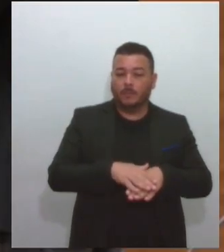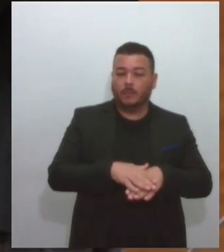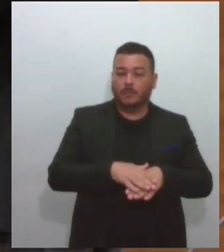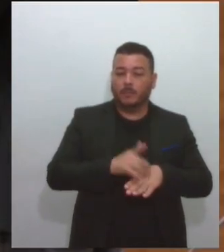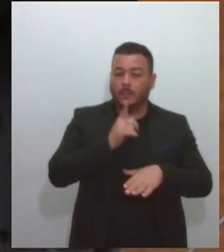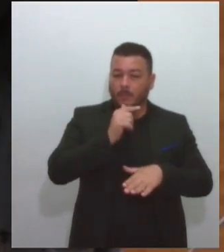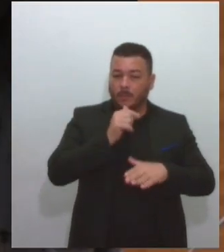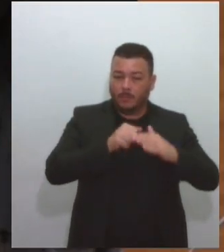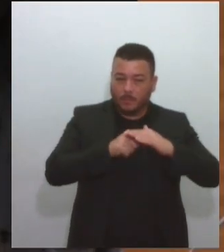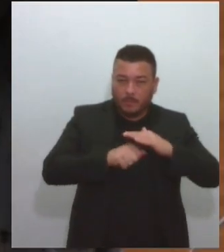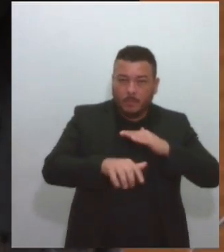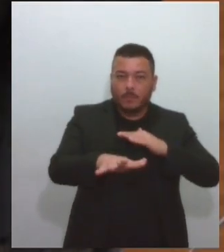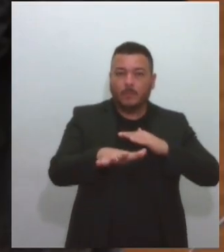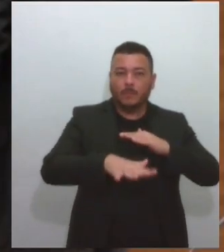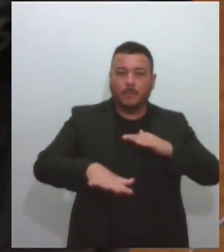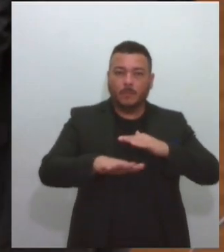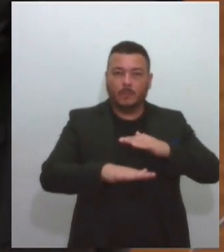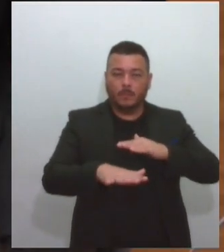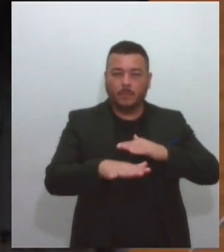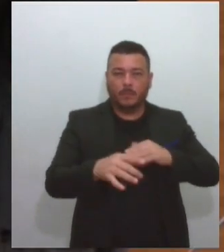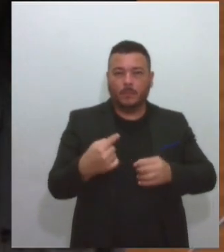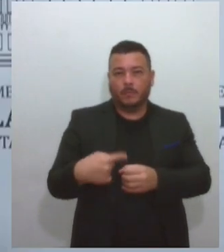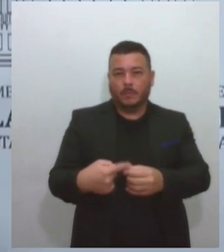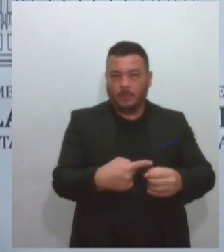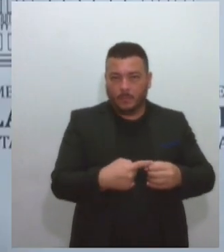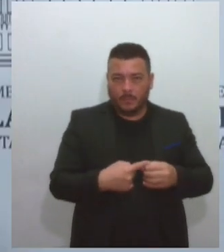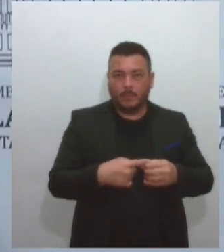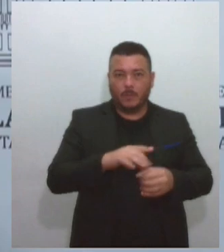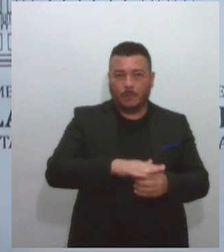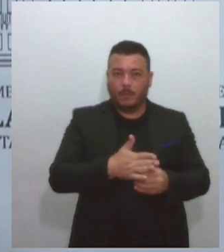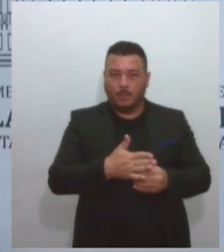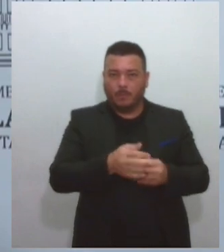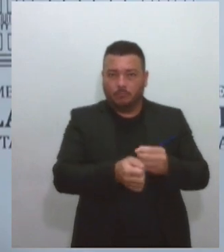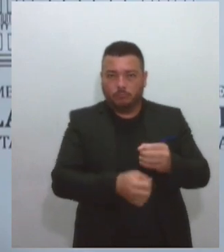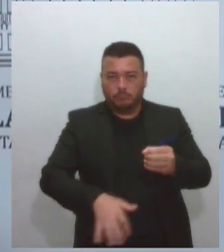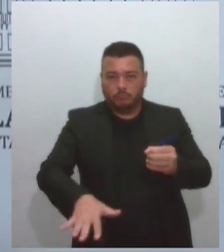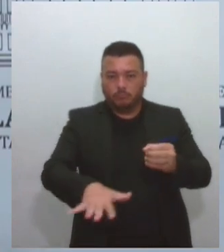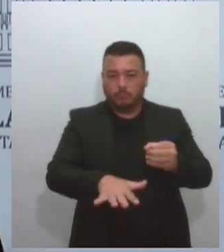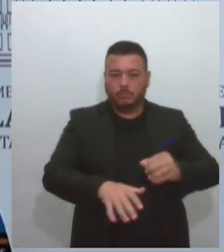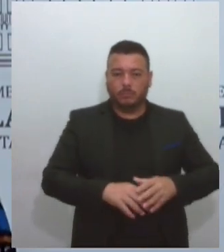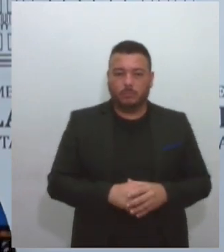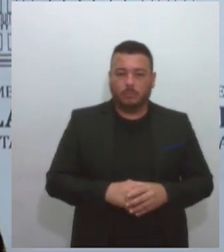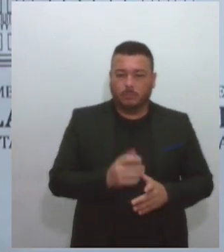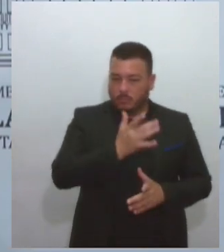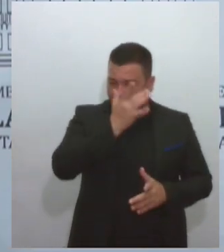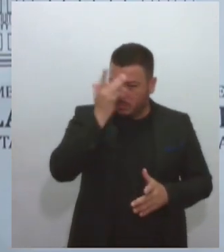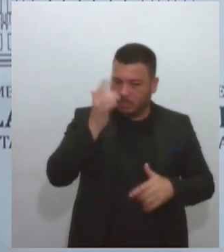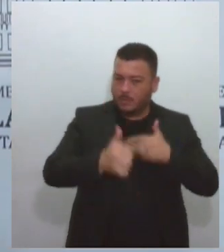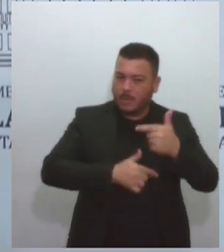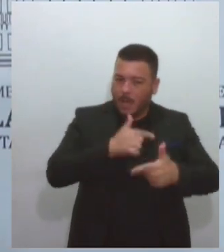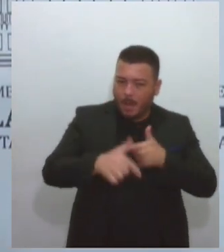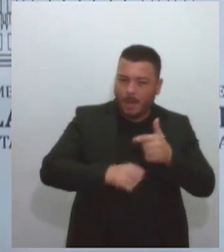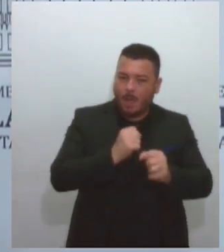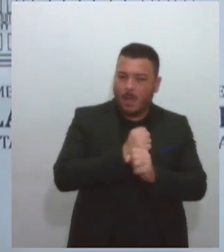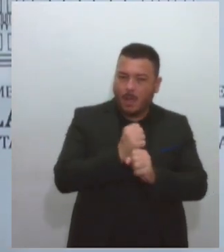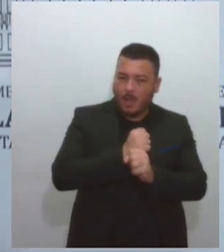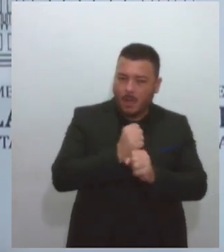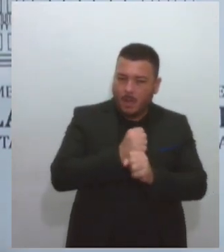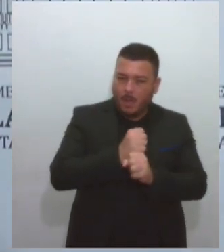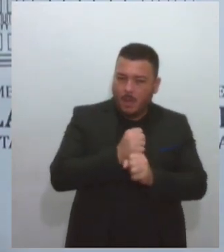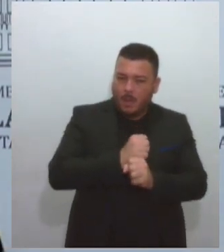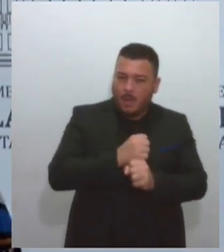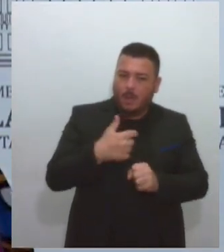da microrregião de água e esgoto de Sergipe. Tem muitas pessoas que trabalham há anos já, né, em serviços que já